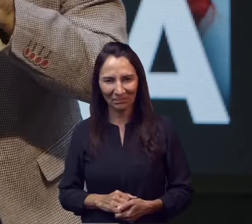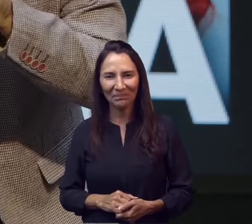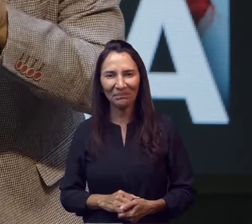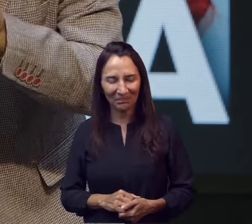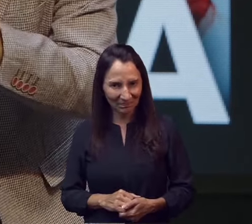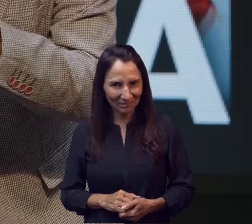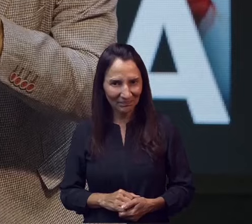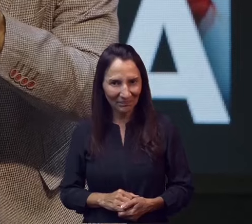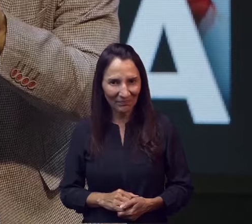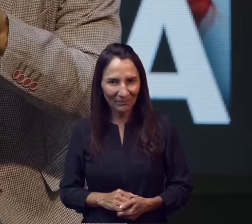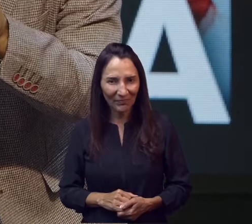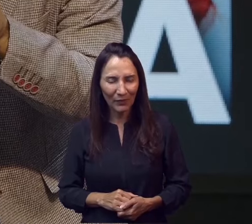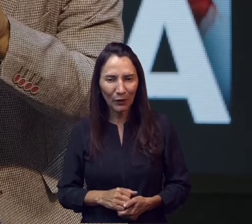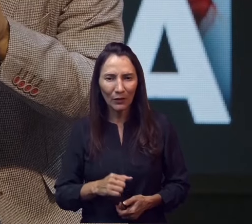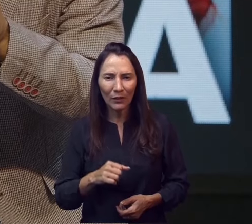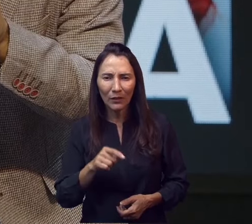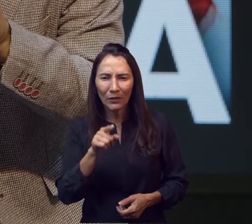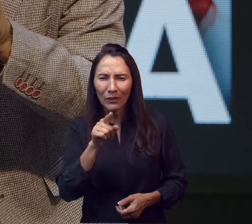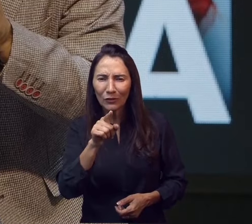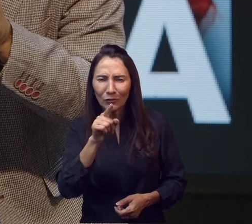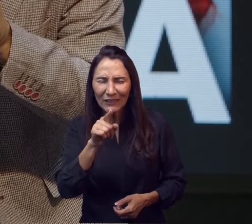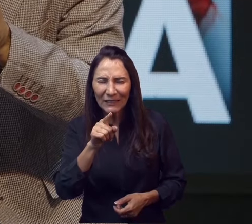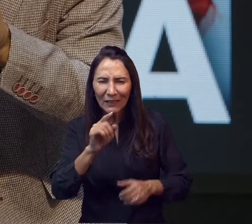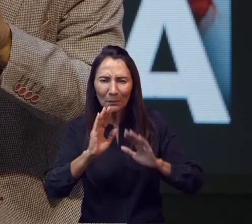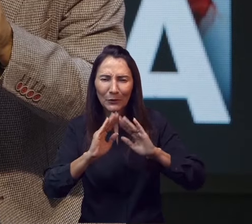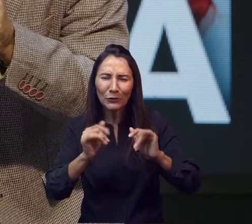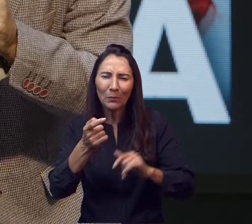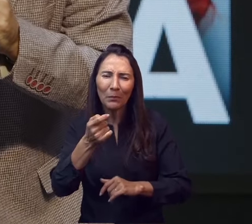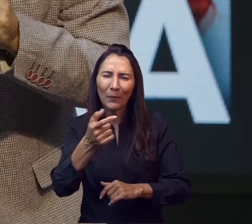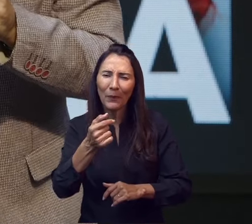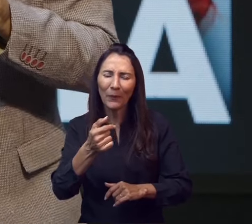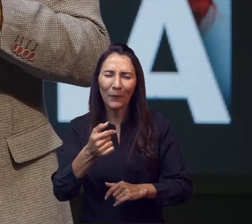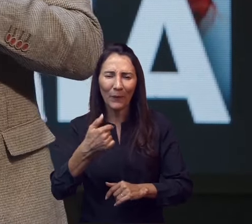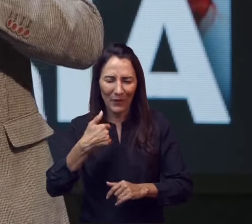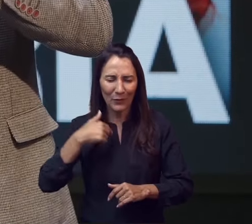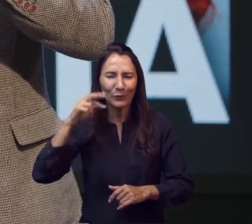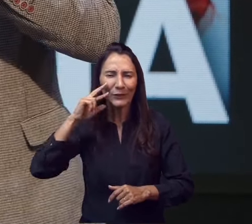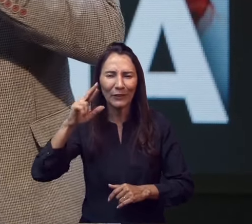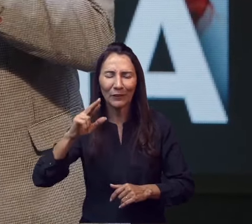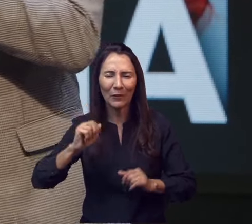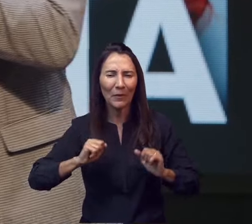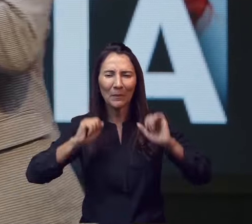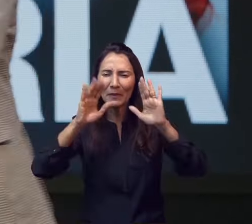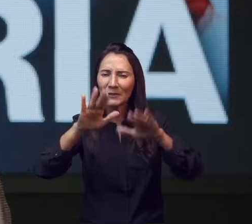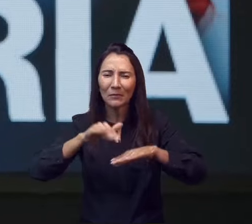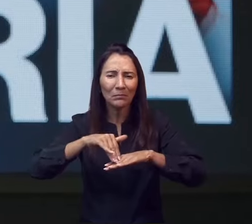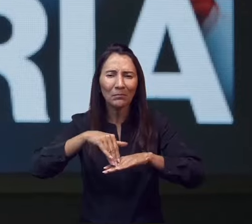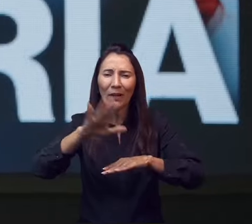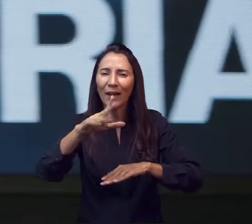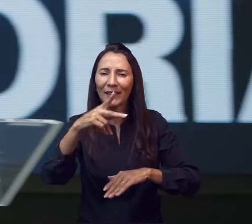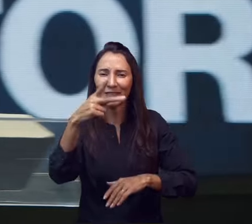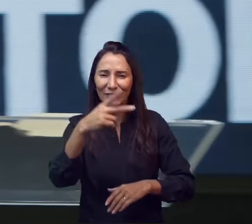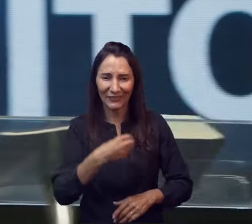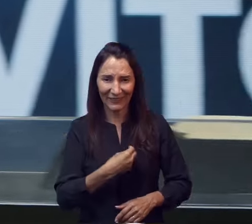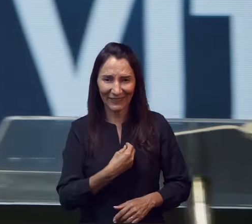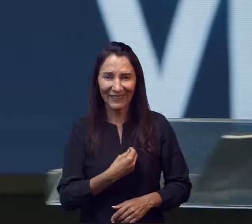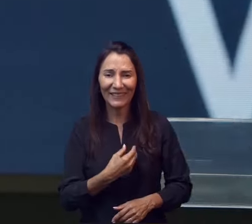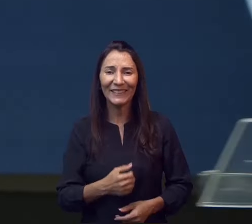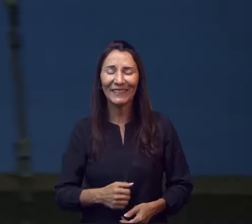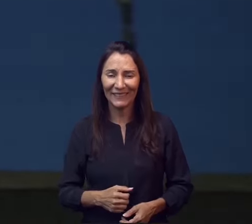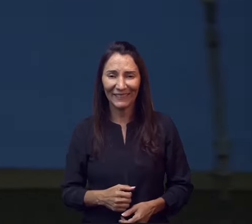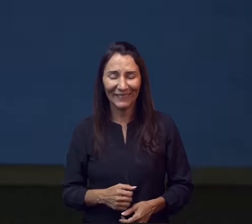teu pedido ainda não alcançou o que eu vou fazer por você Deus está dizendo é Aproveita que meu amigo